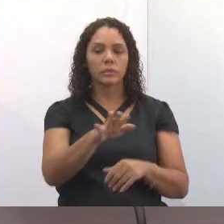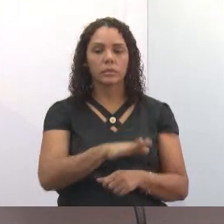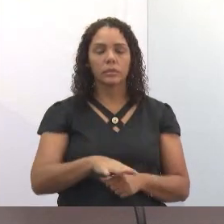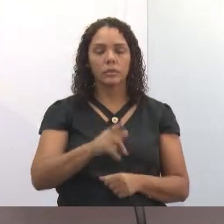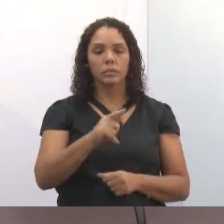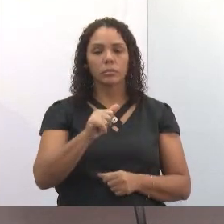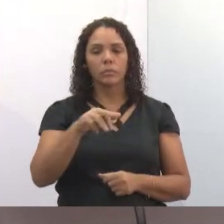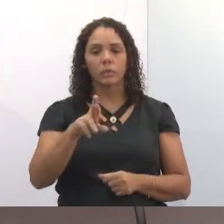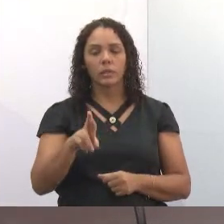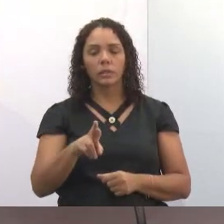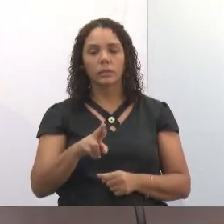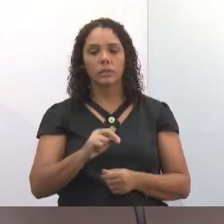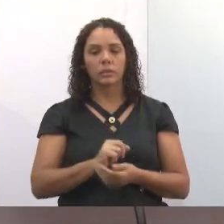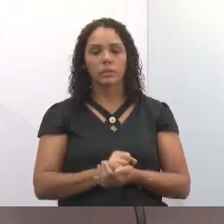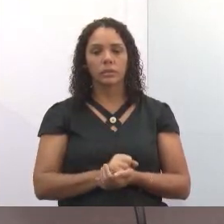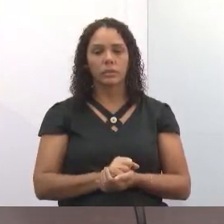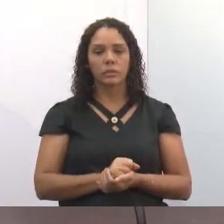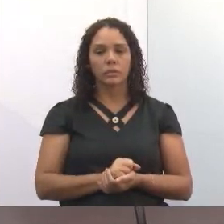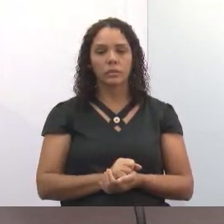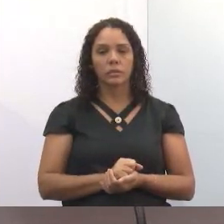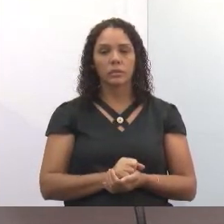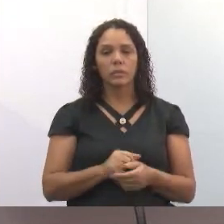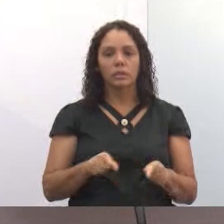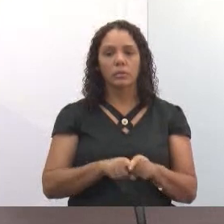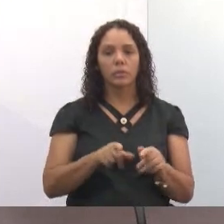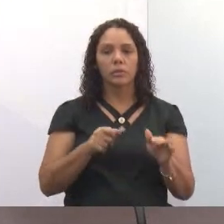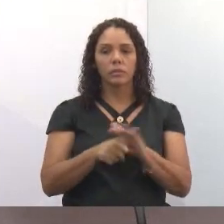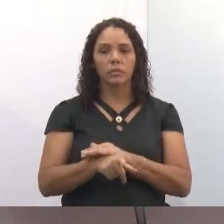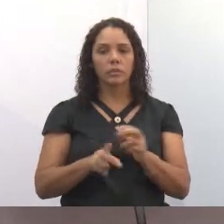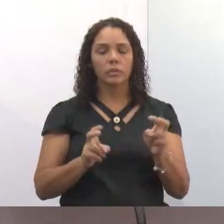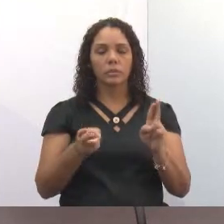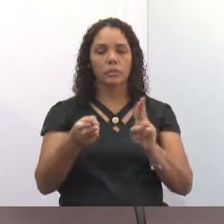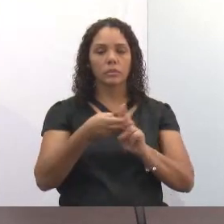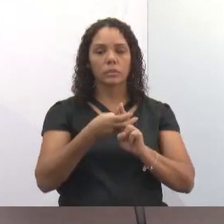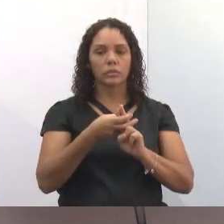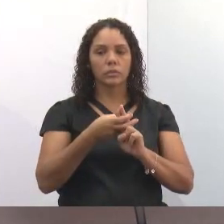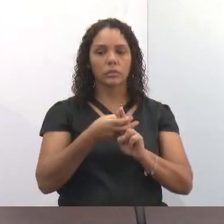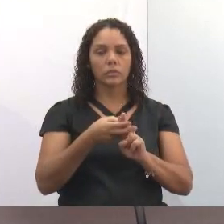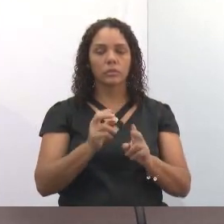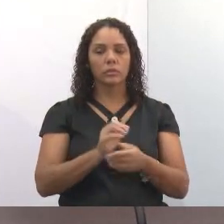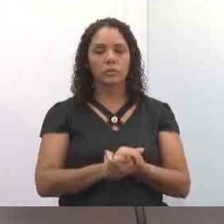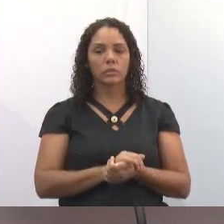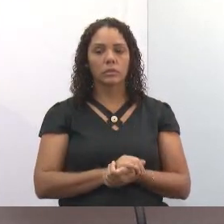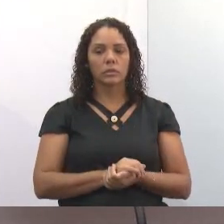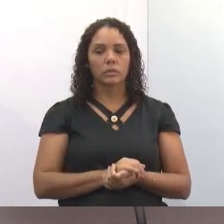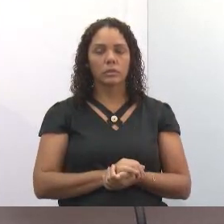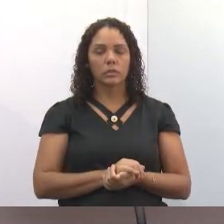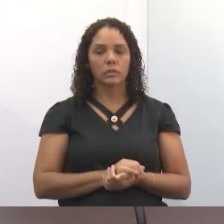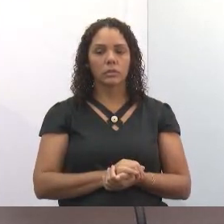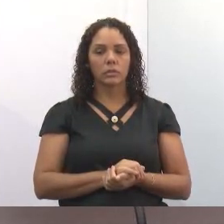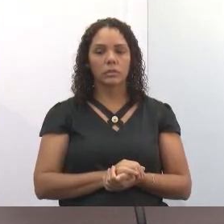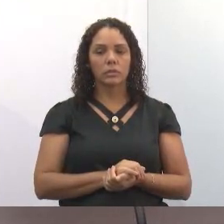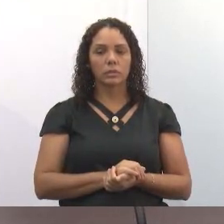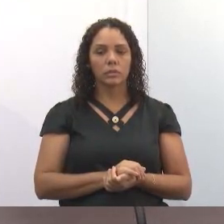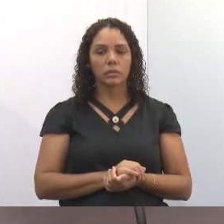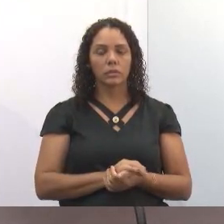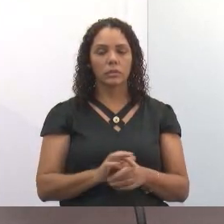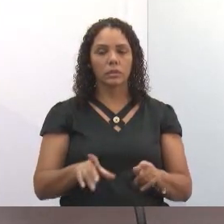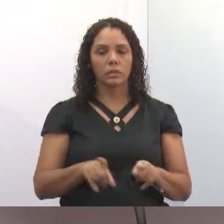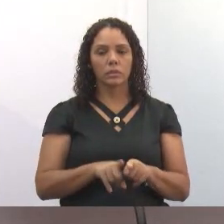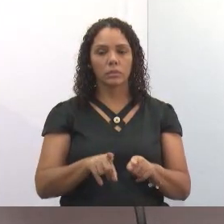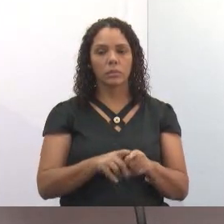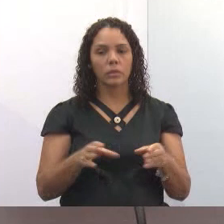PAR, no InvestSUS e sua posterior pactuação na